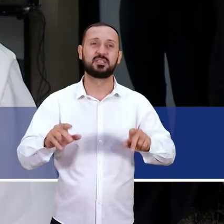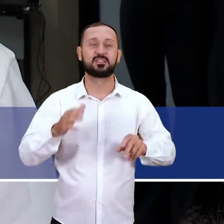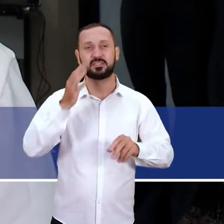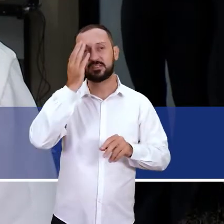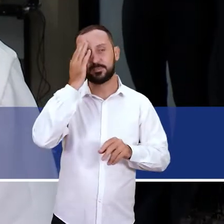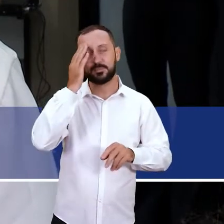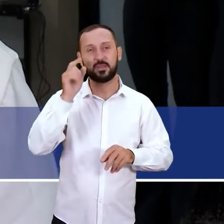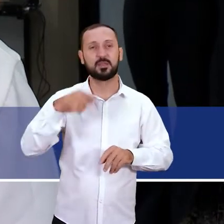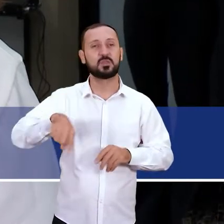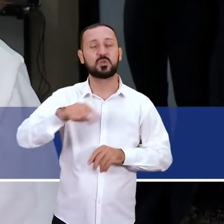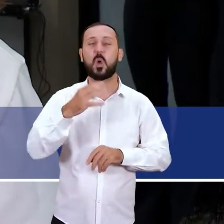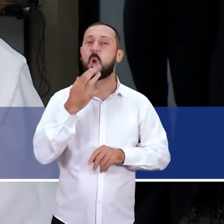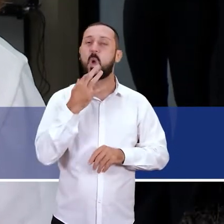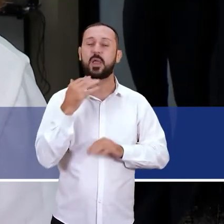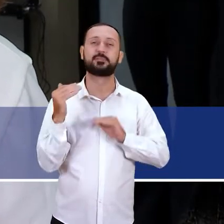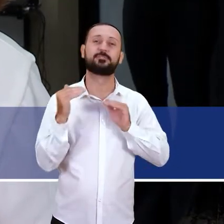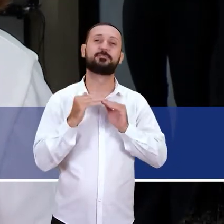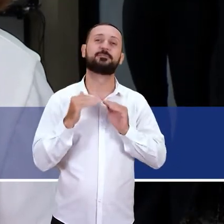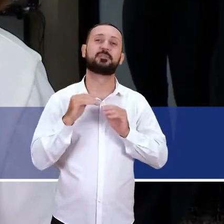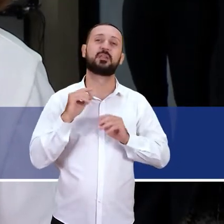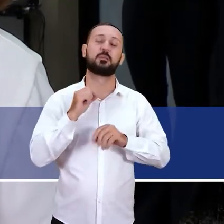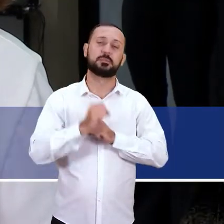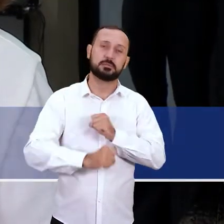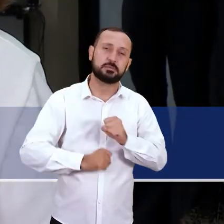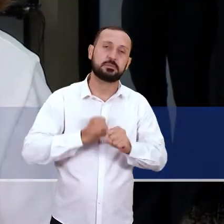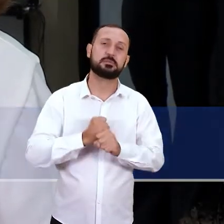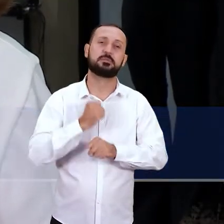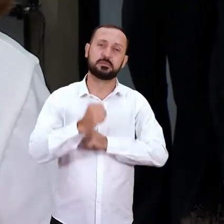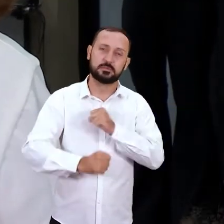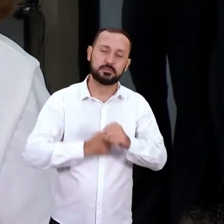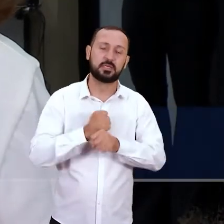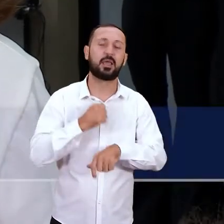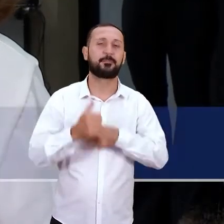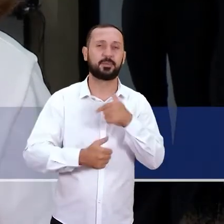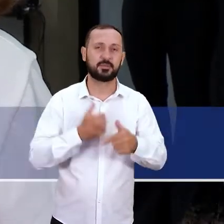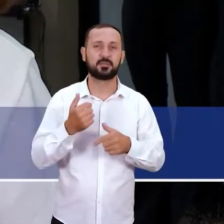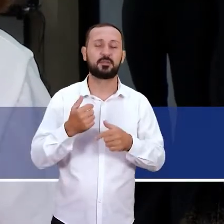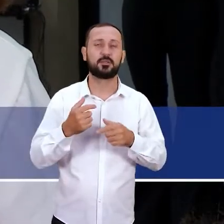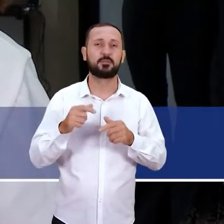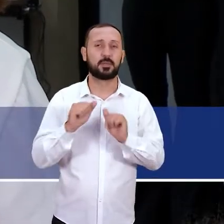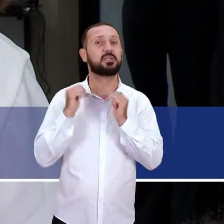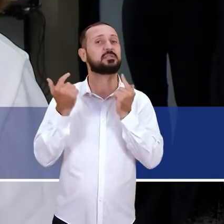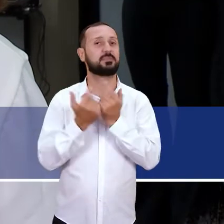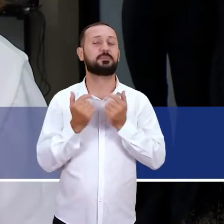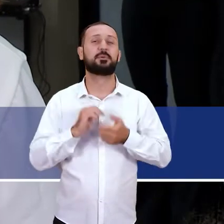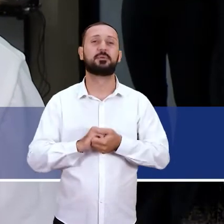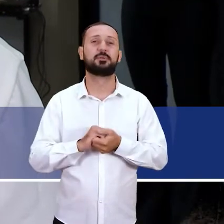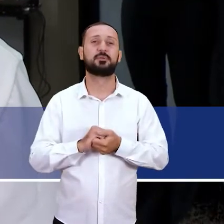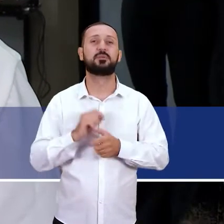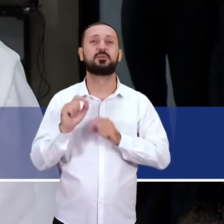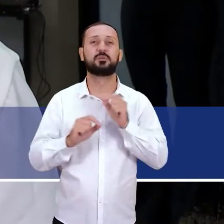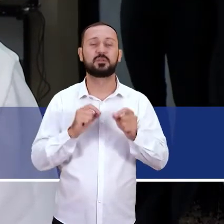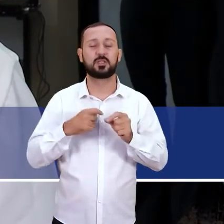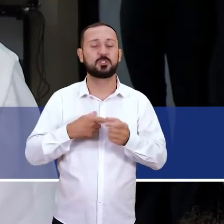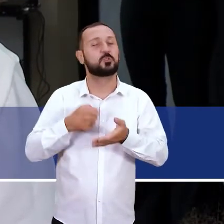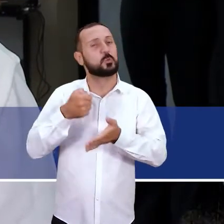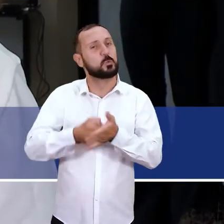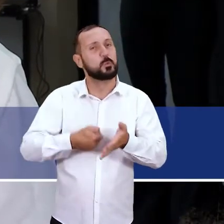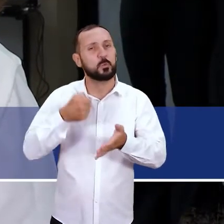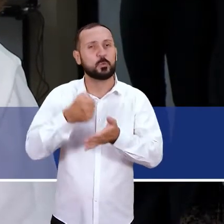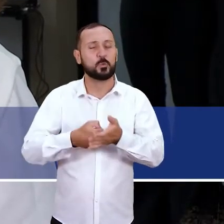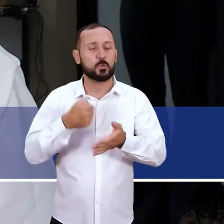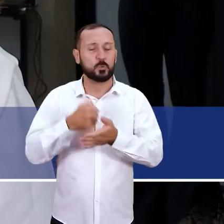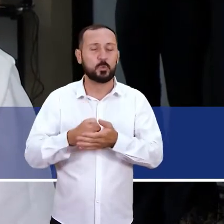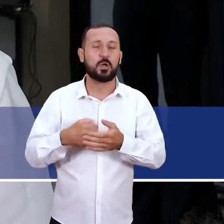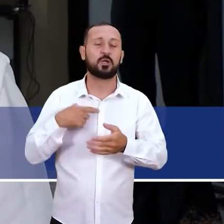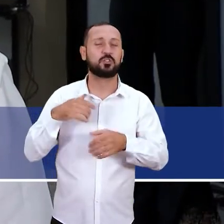ímpar saber que somos reconhecidos, depois de tantos anos de trabalho, pela Assembleia Legislativa, que nós galgamos